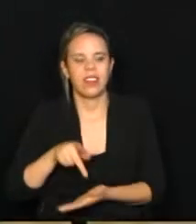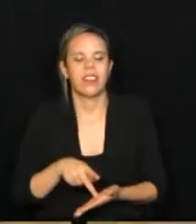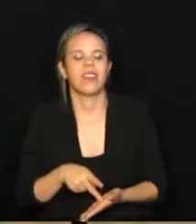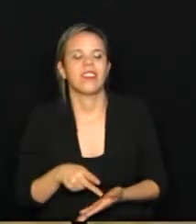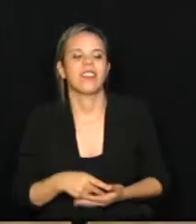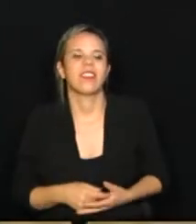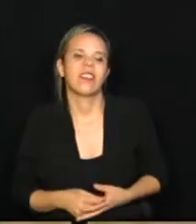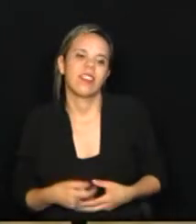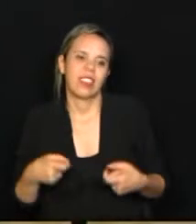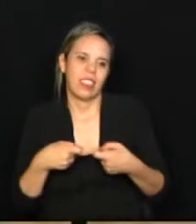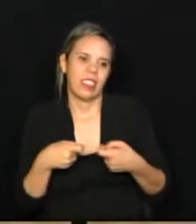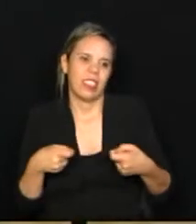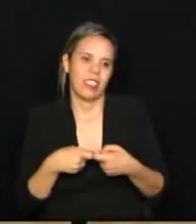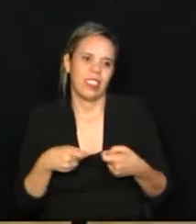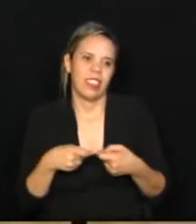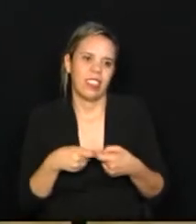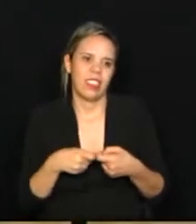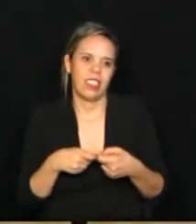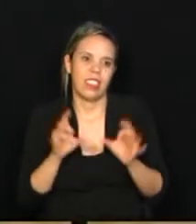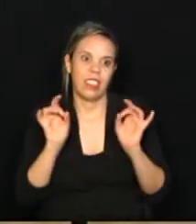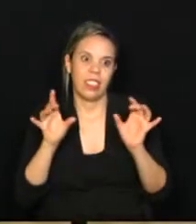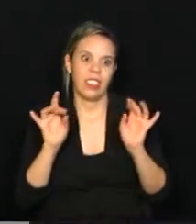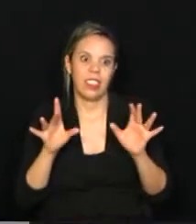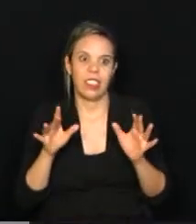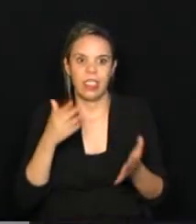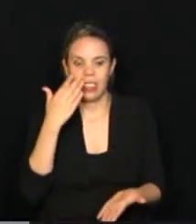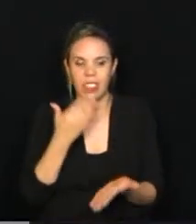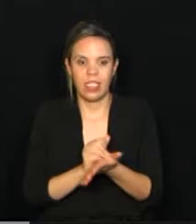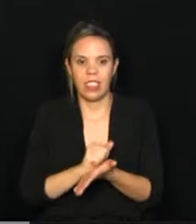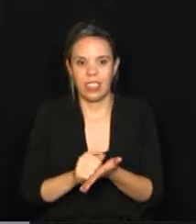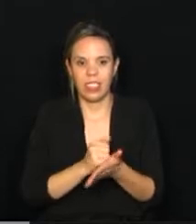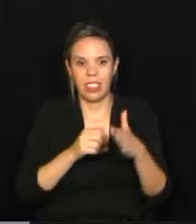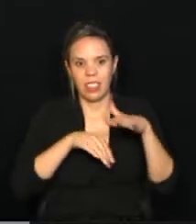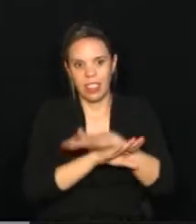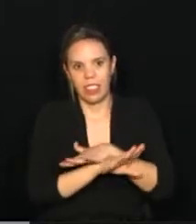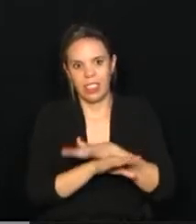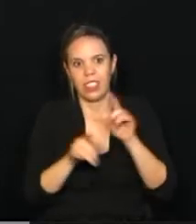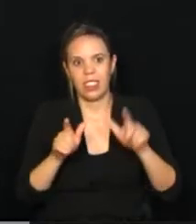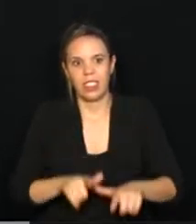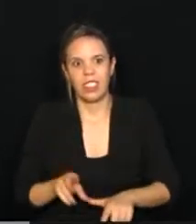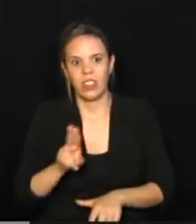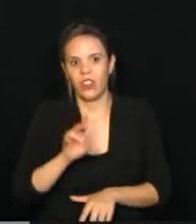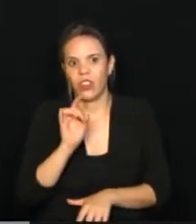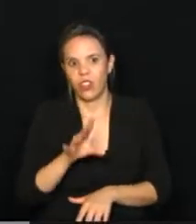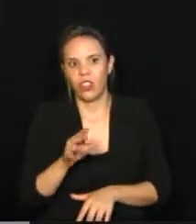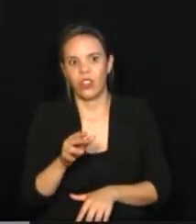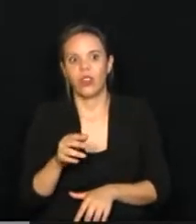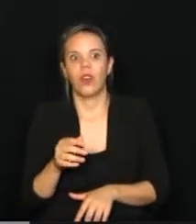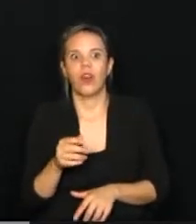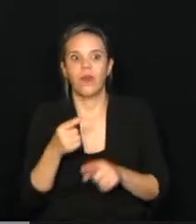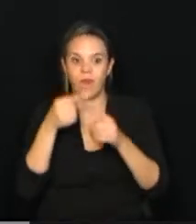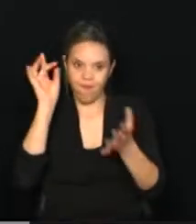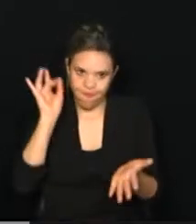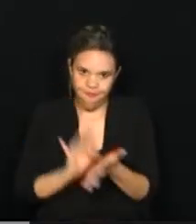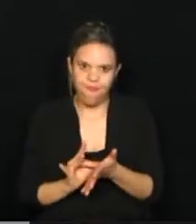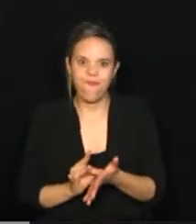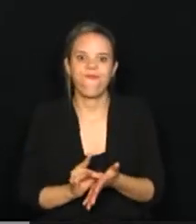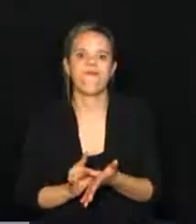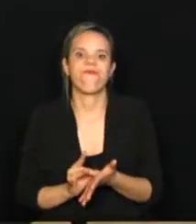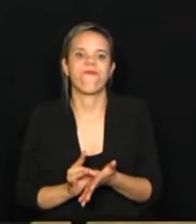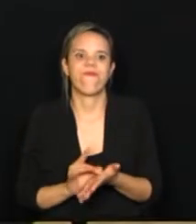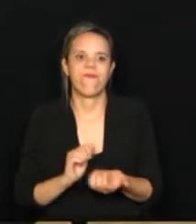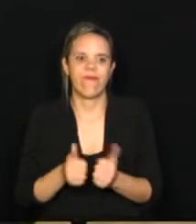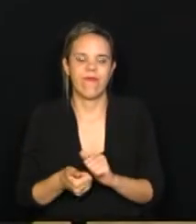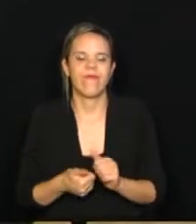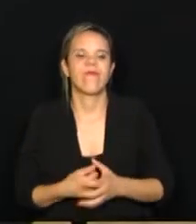Exatamente, aquela meia relíquia, né? Que você pega, já lava e deixa guardadinho naquele lugar, não só usa pra jogar mesmo. Tá.